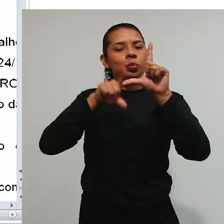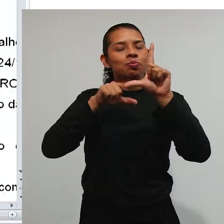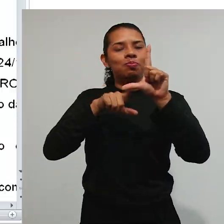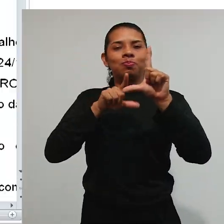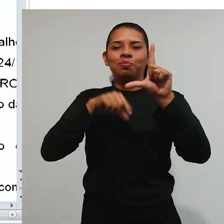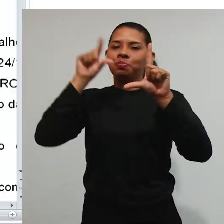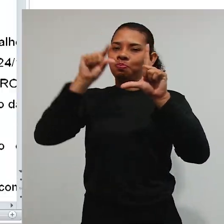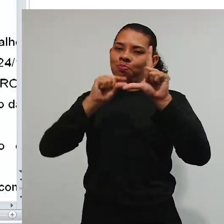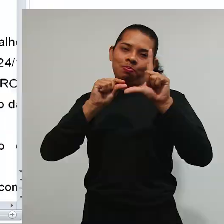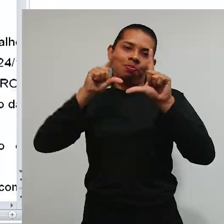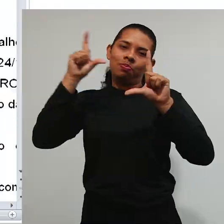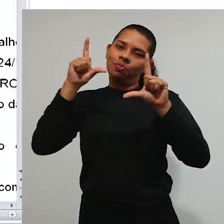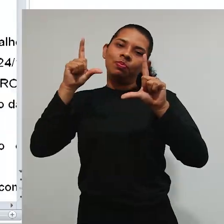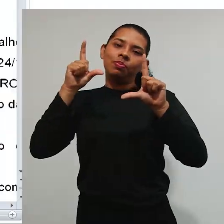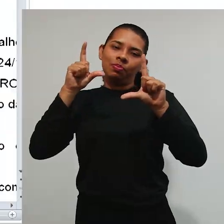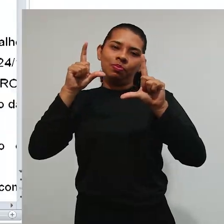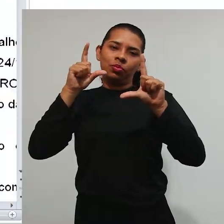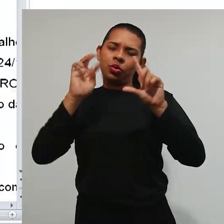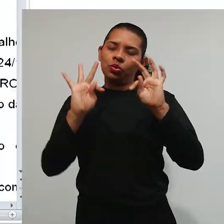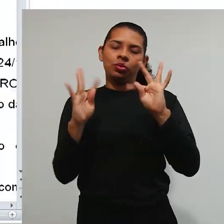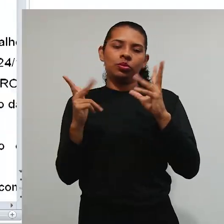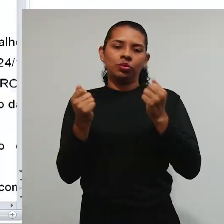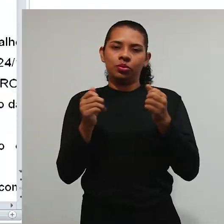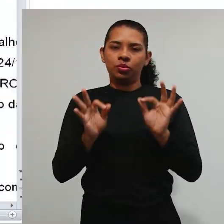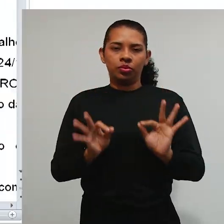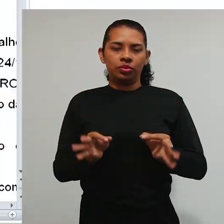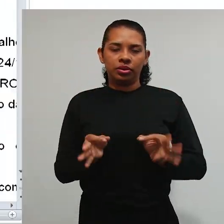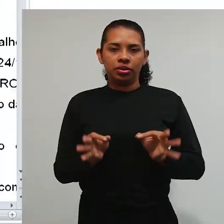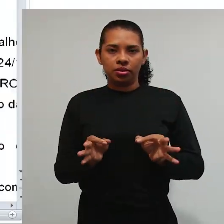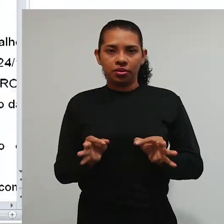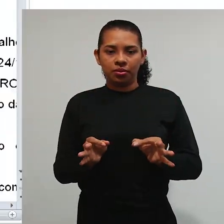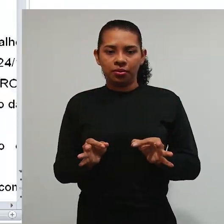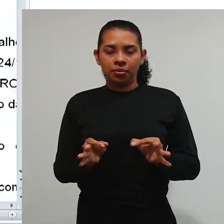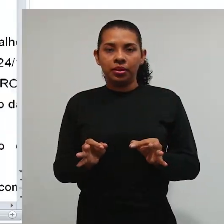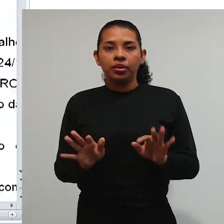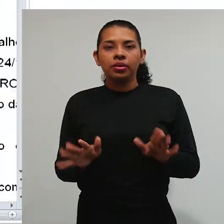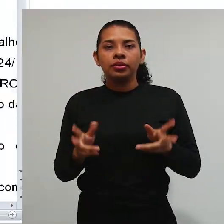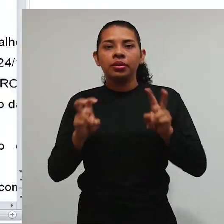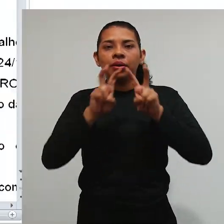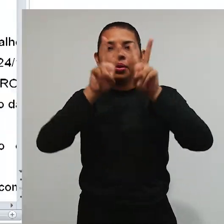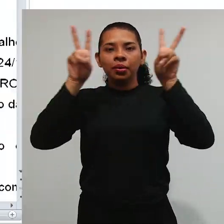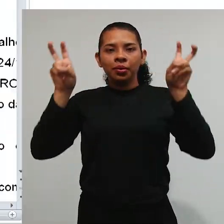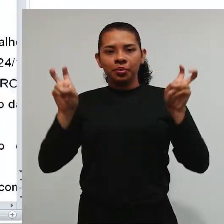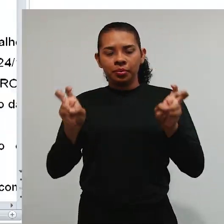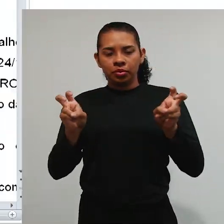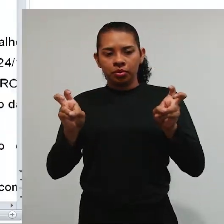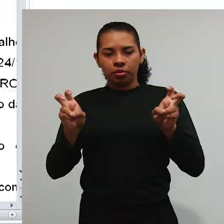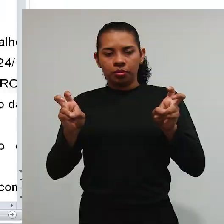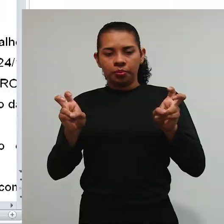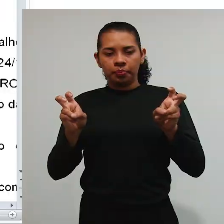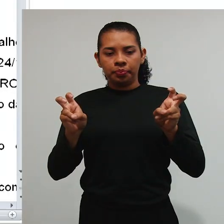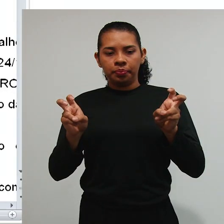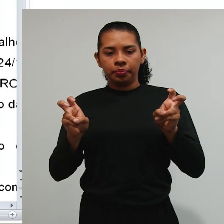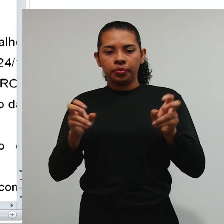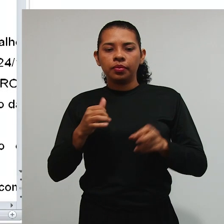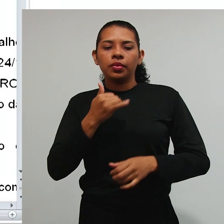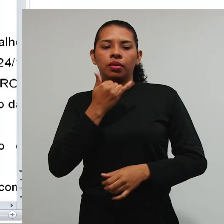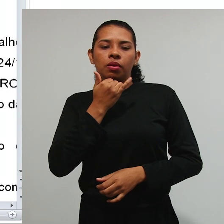minúscula ou tudo em maiúscula. Ai, que facilidade, não é mesmo? Então, títulos, aliás, seções,